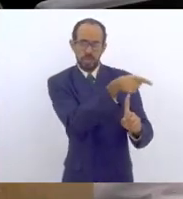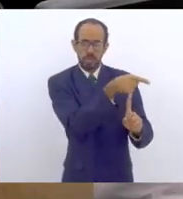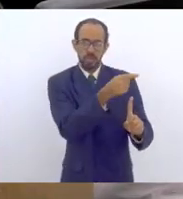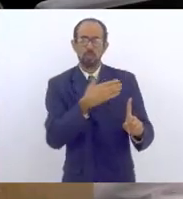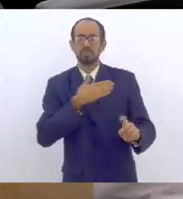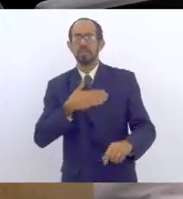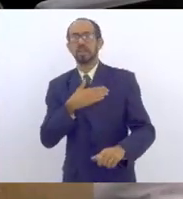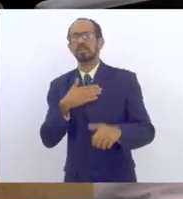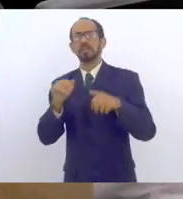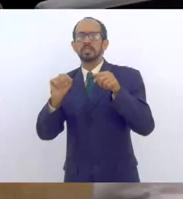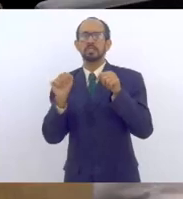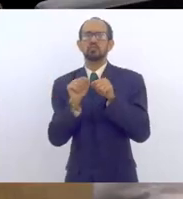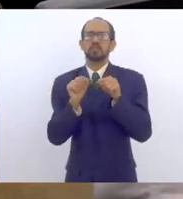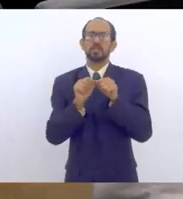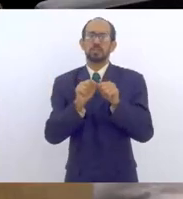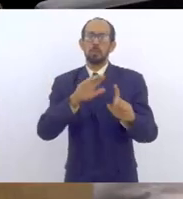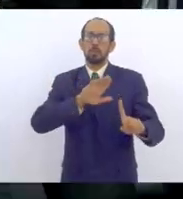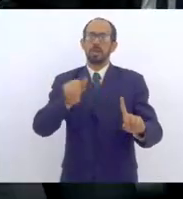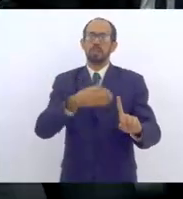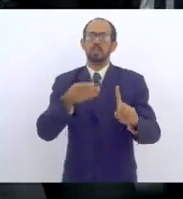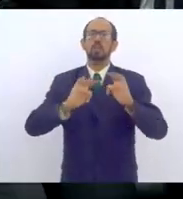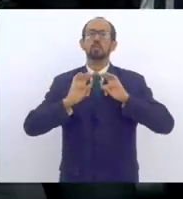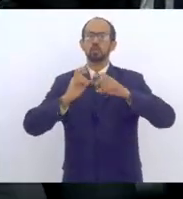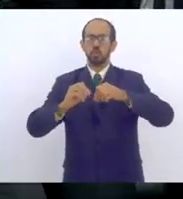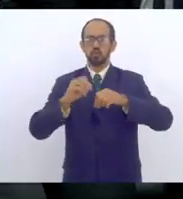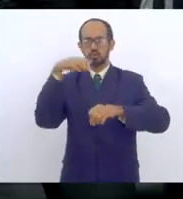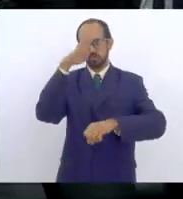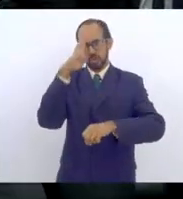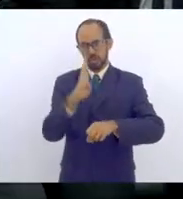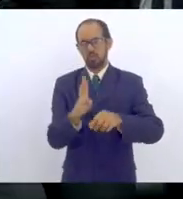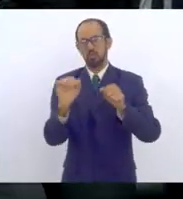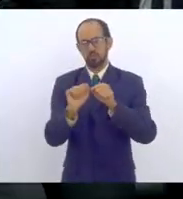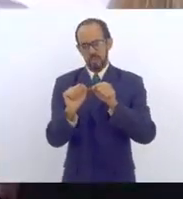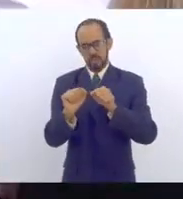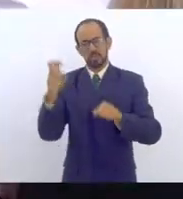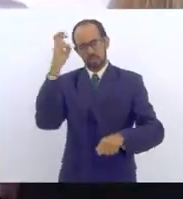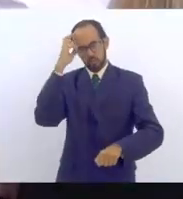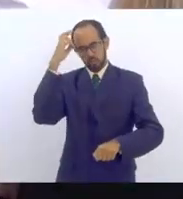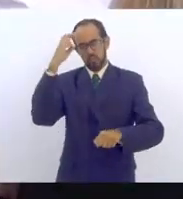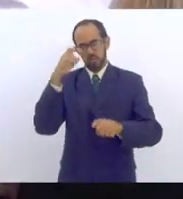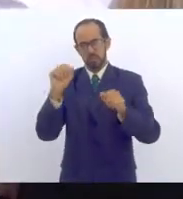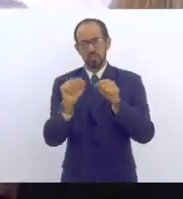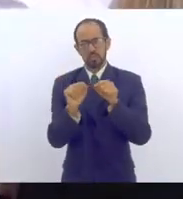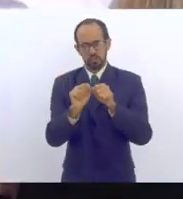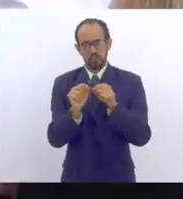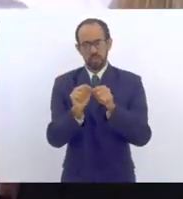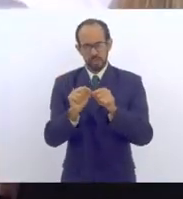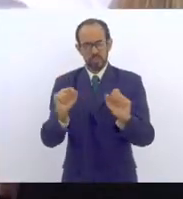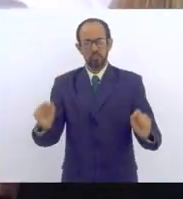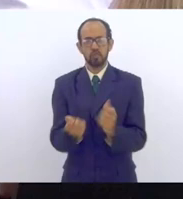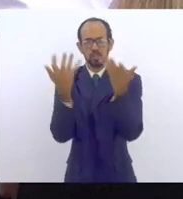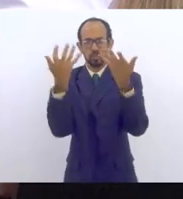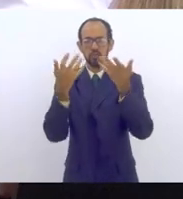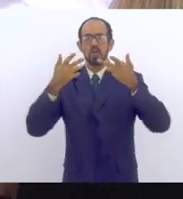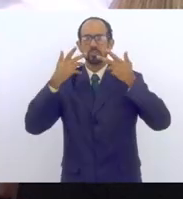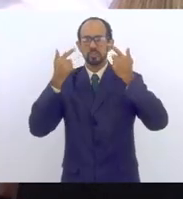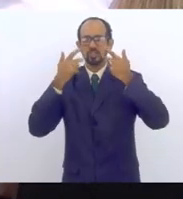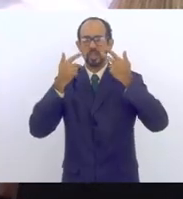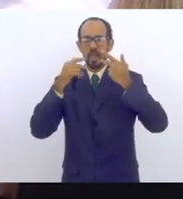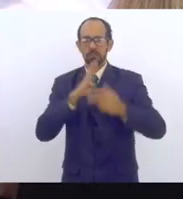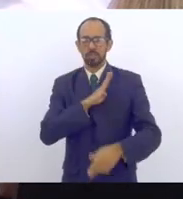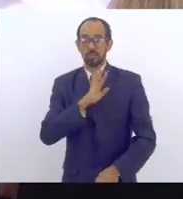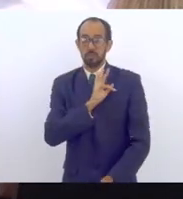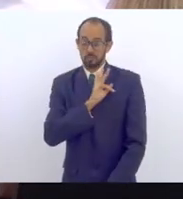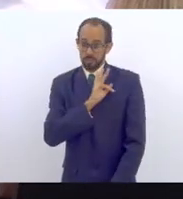no estado e no Brasil e nós fundamos juntos o festival de teatro na baixada quando nós fizemos isso as pessoas